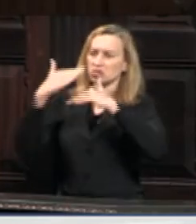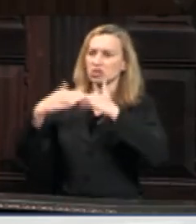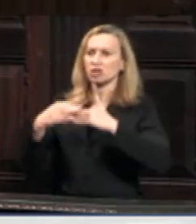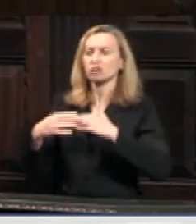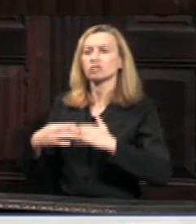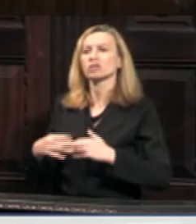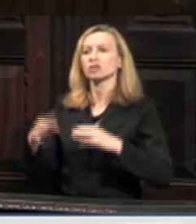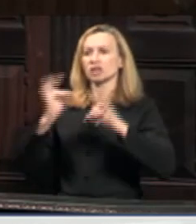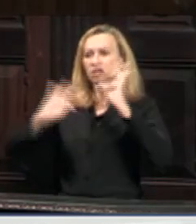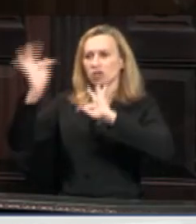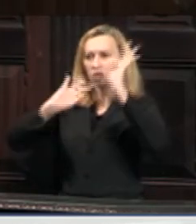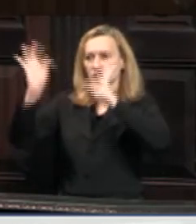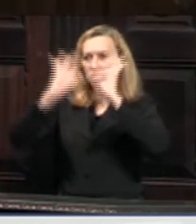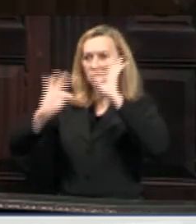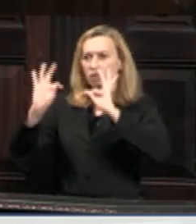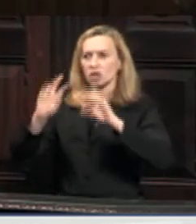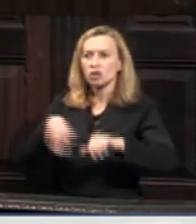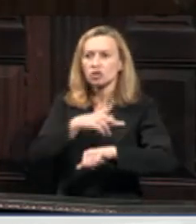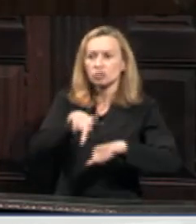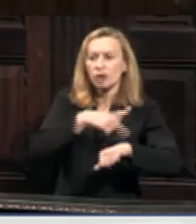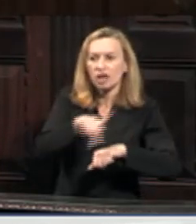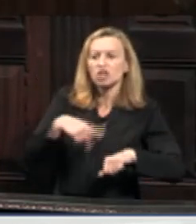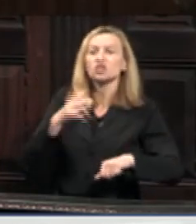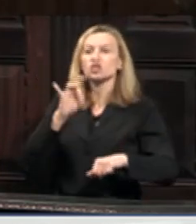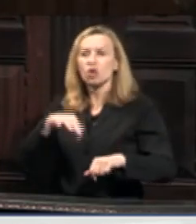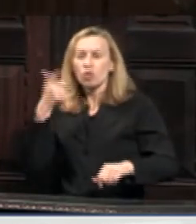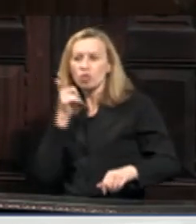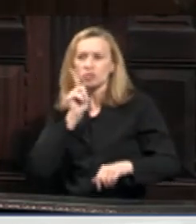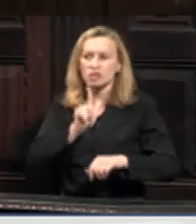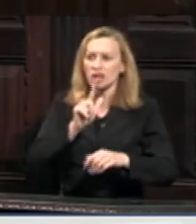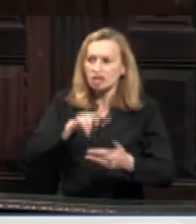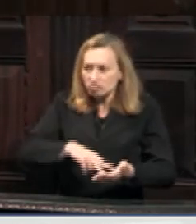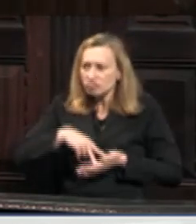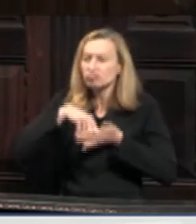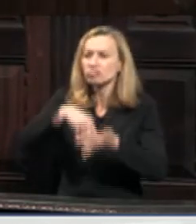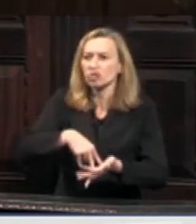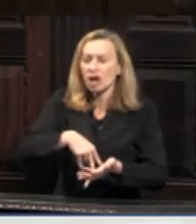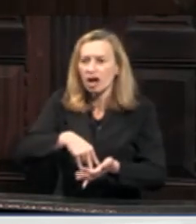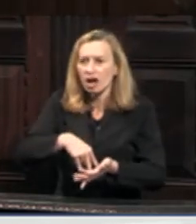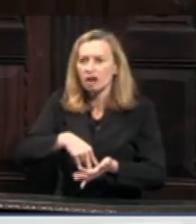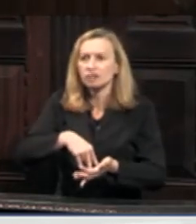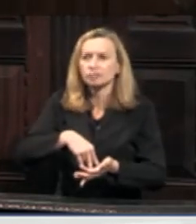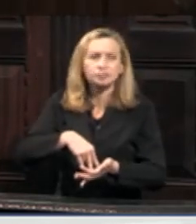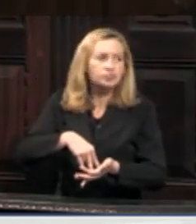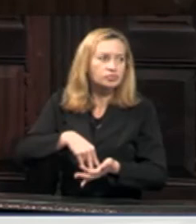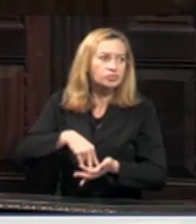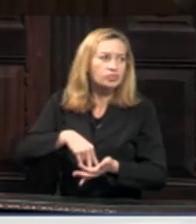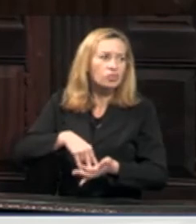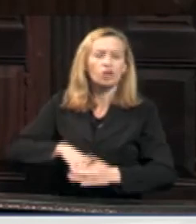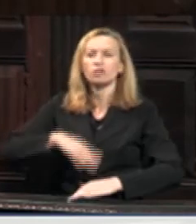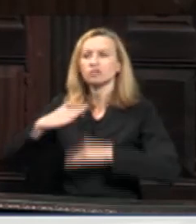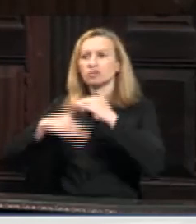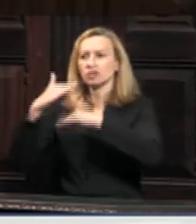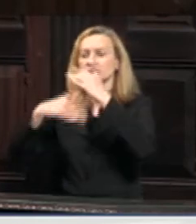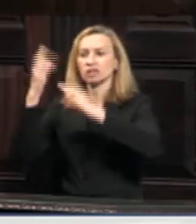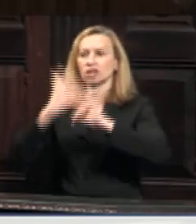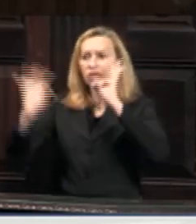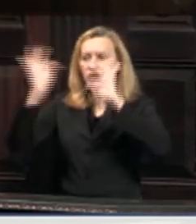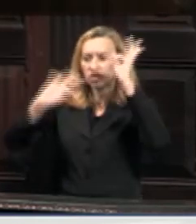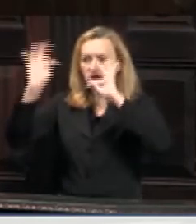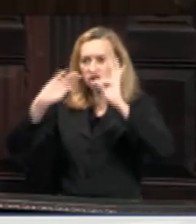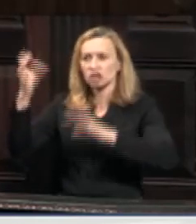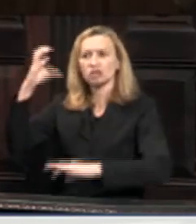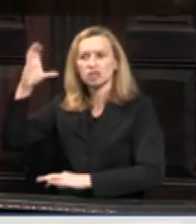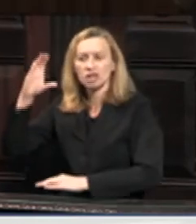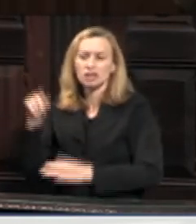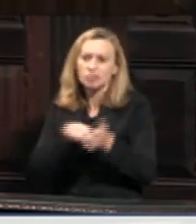os países só conseguem se afirmar na esfera internacional com avanços substanciosos na ciência,